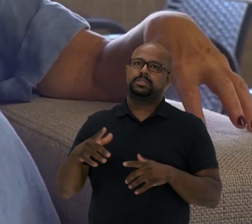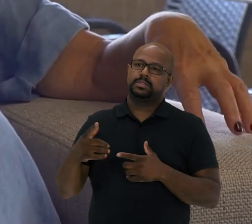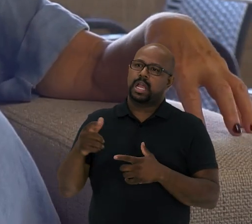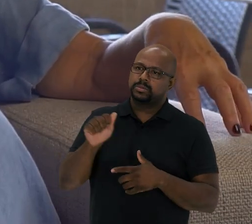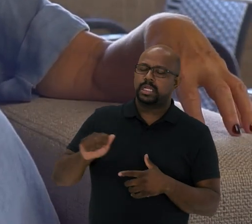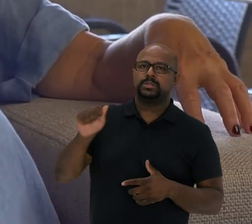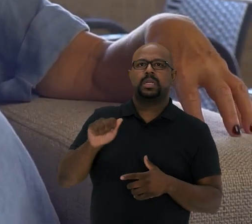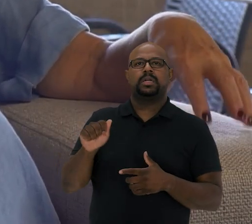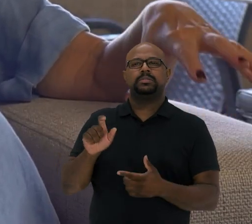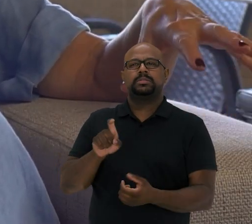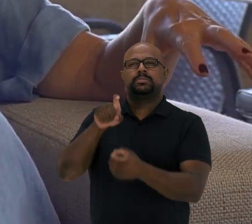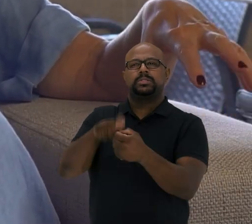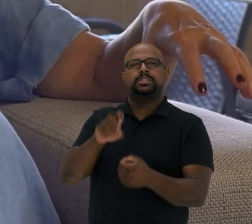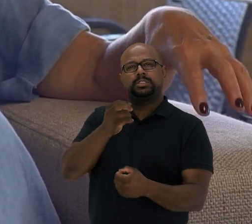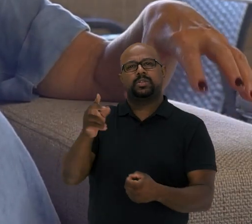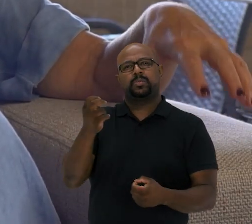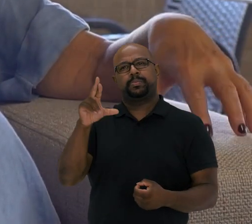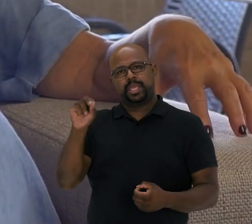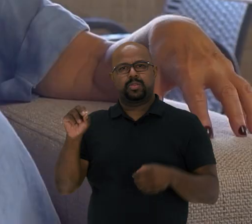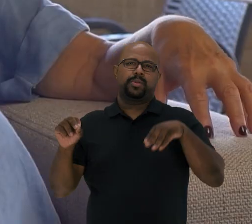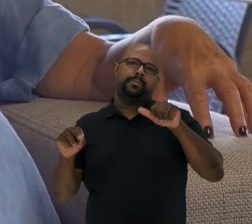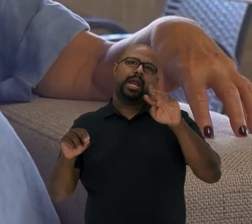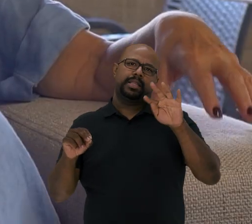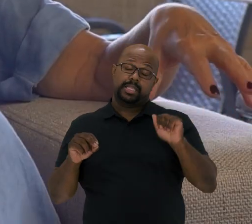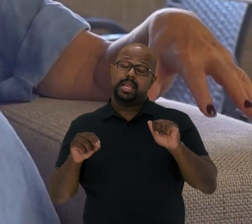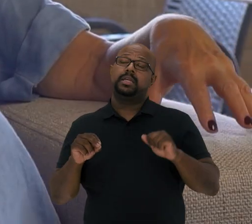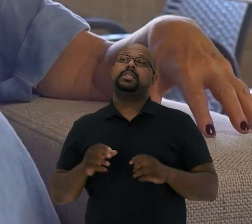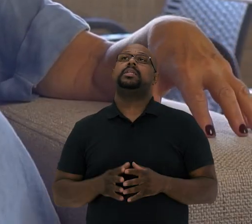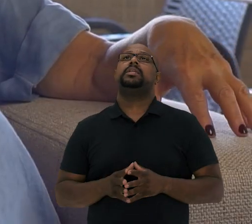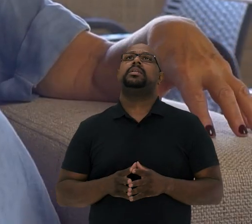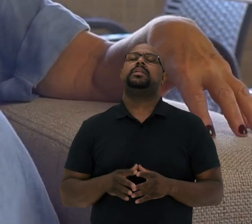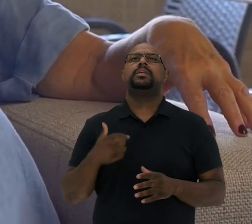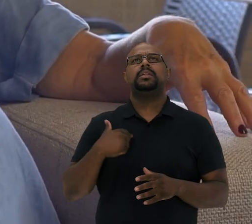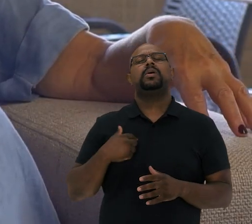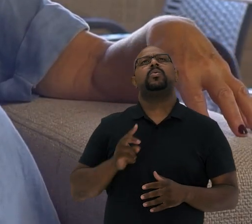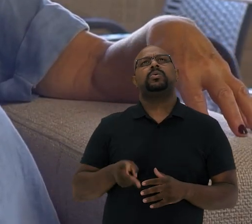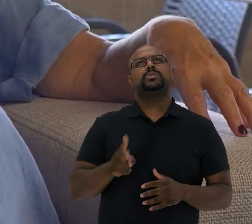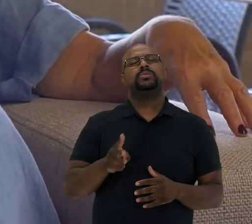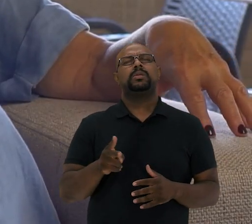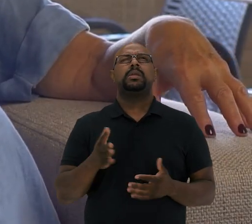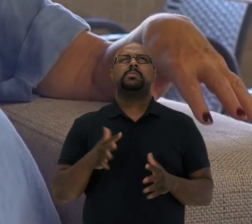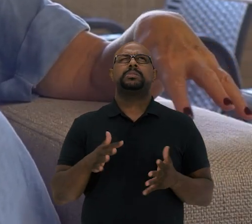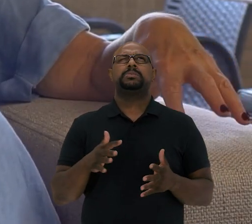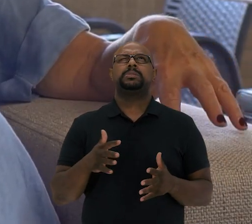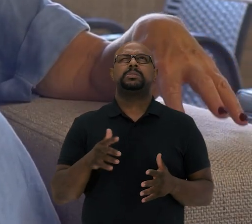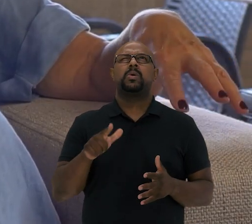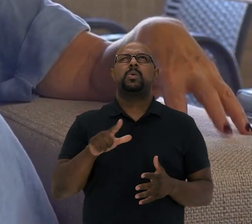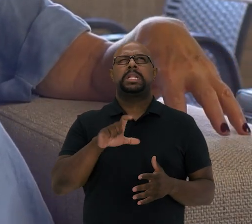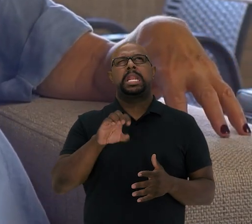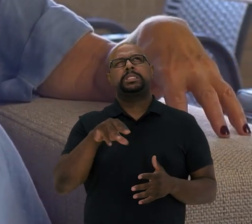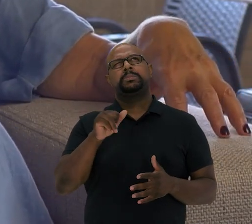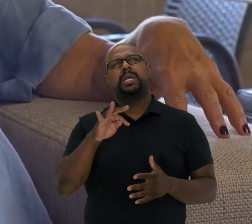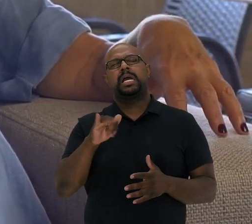nessas associações vegetais de São Pedro e Mata. E eu continuei mais ou menos com os lenhos